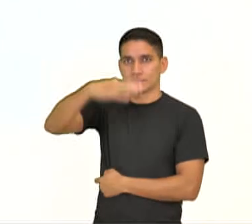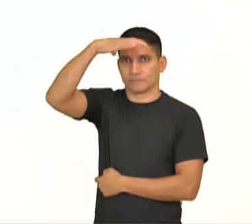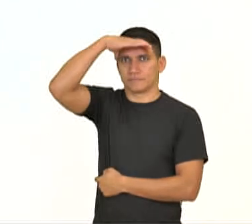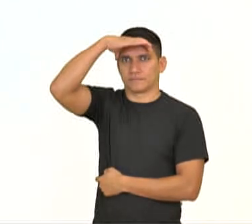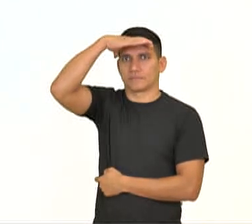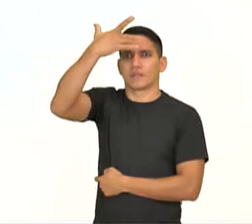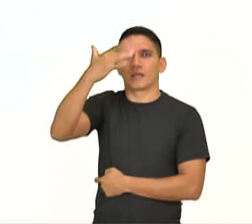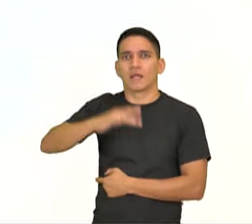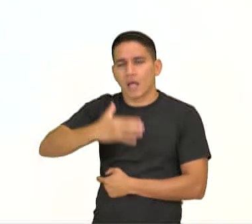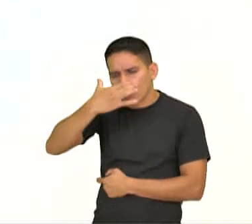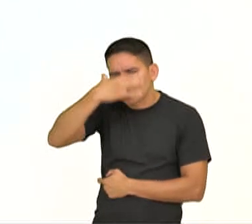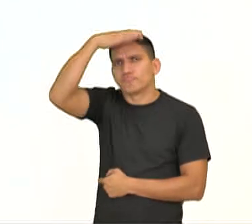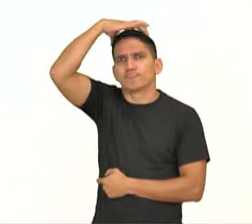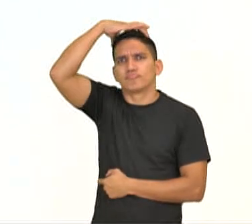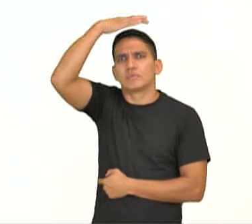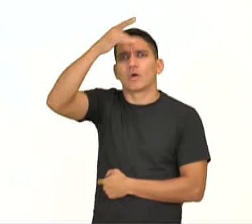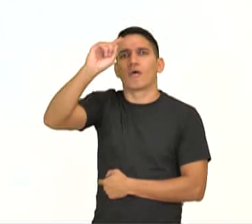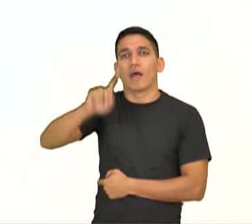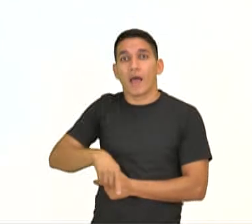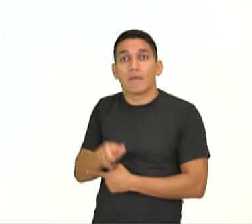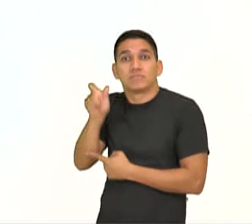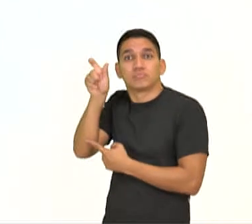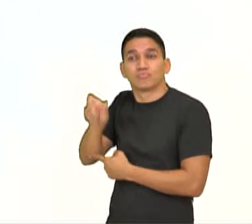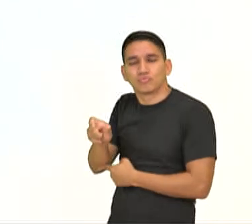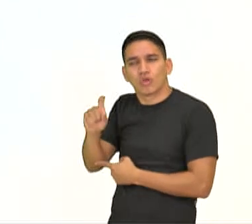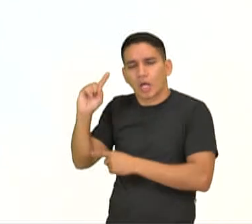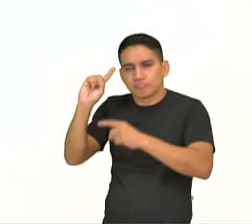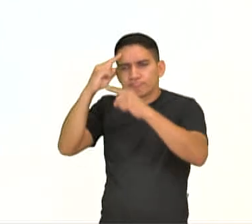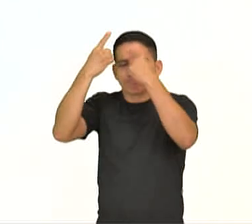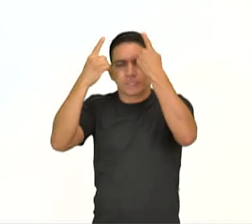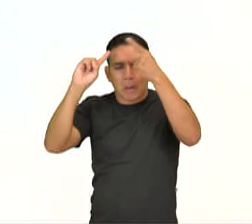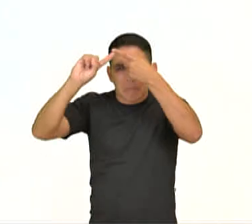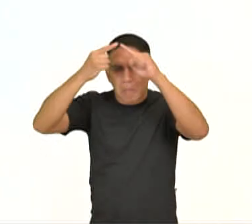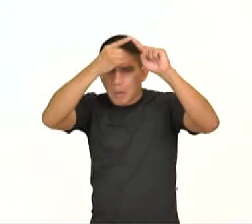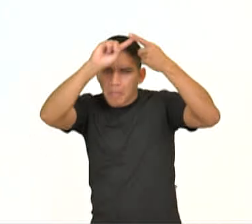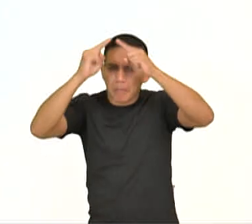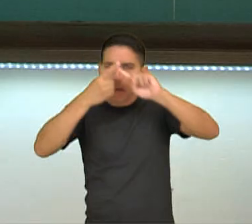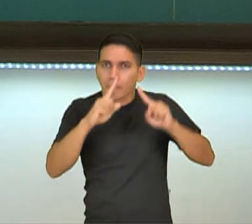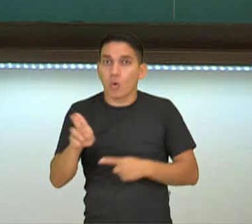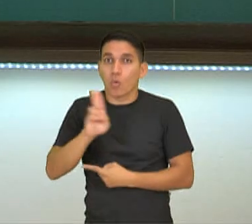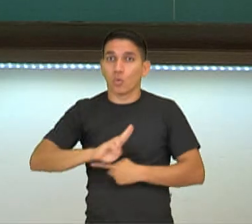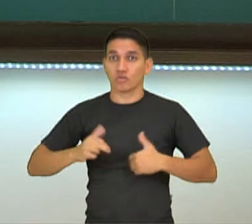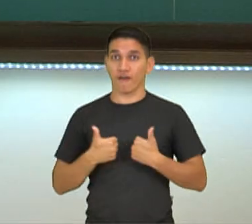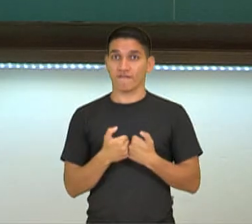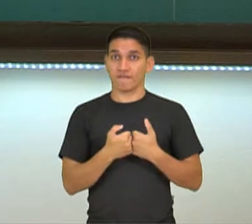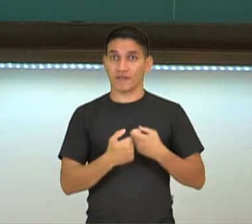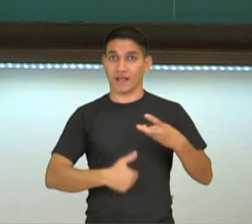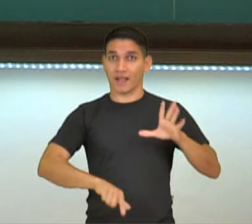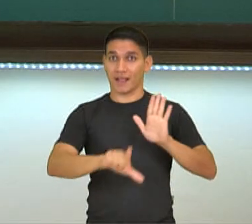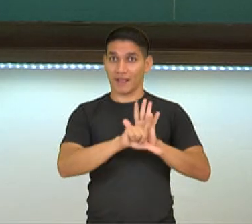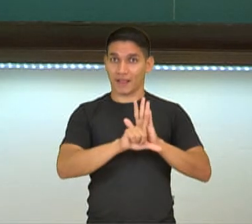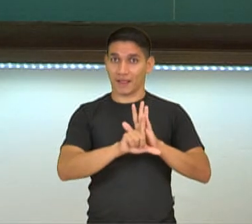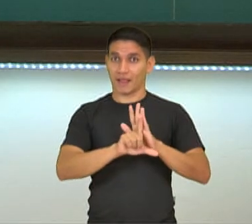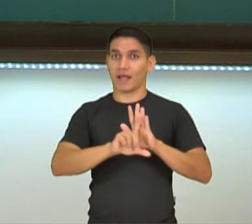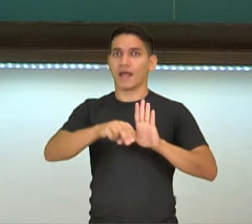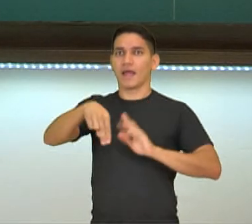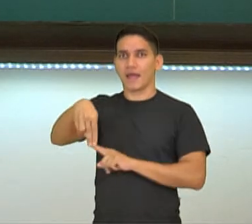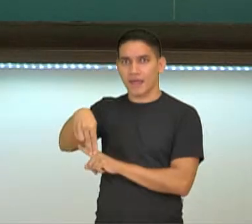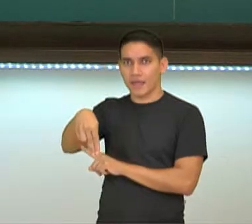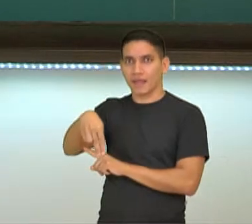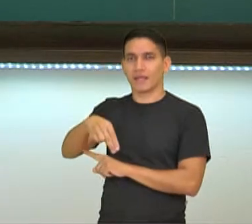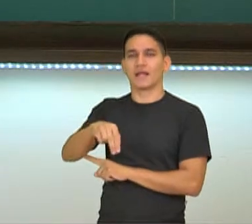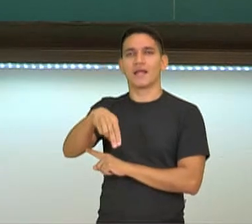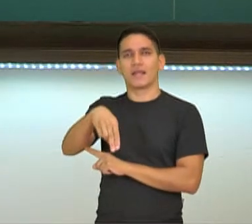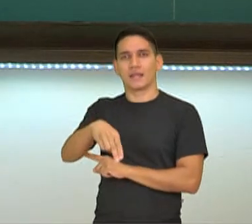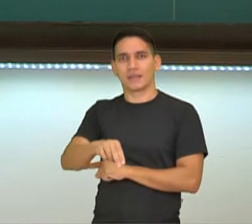tá? Então Coulomb foi o cara que usou a física de Newton, né, o princípio do Newton,